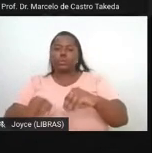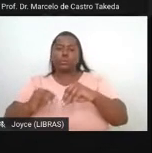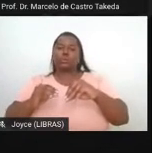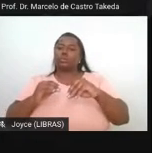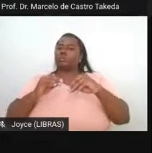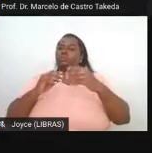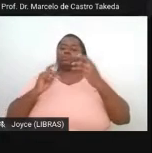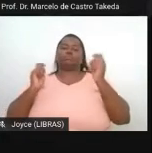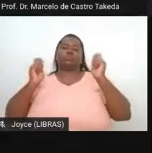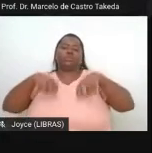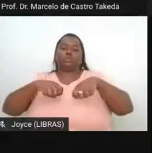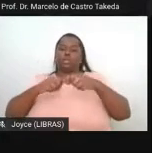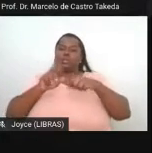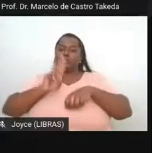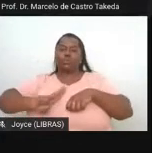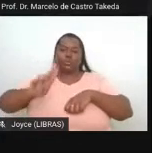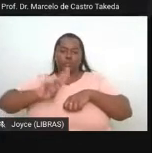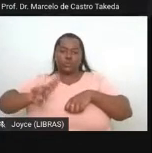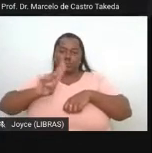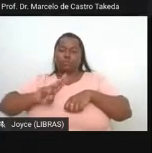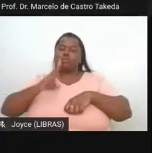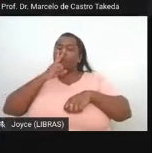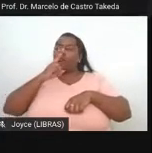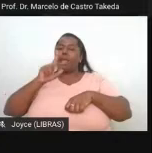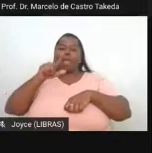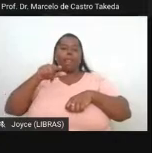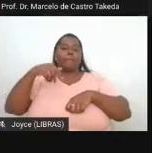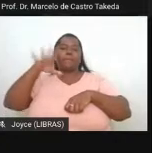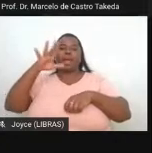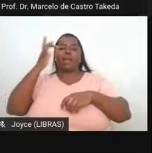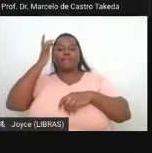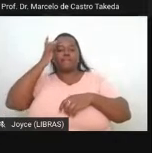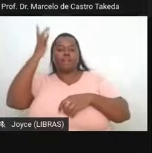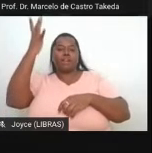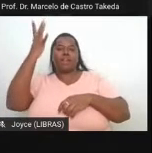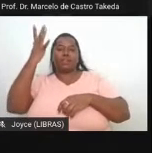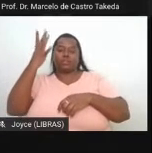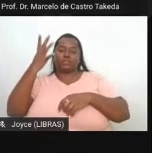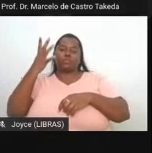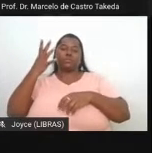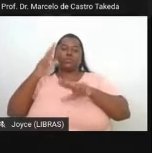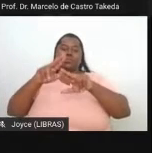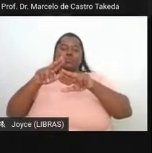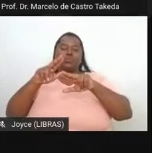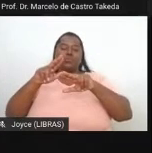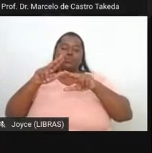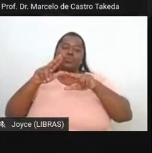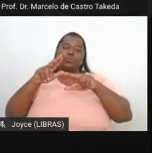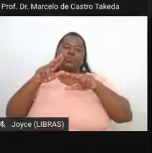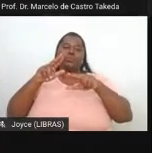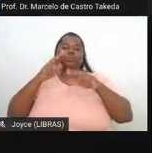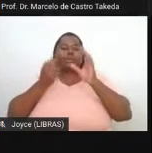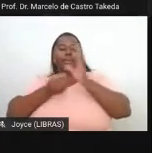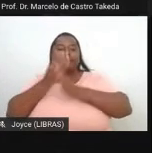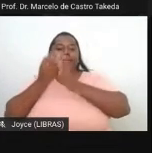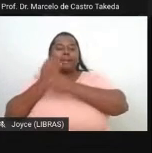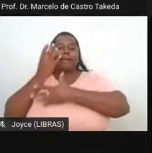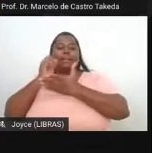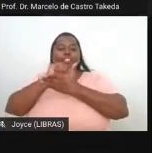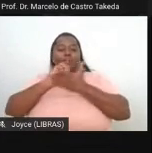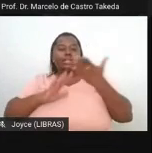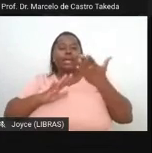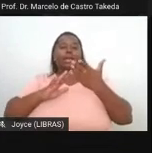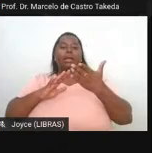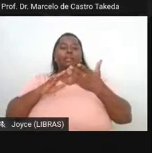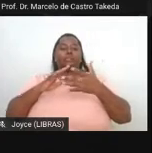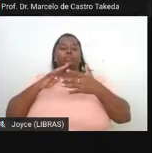uso. Eu acho que ela tem mais facilidade do ponto de vista de criar exercício e potencial para desenvolver exercícios um